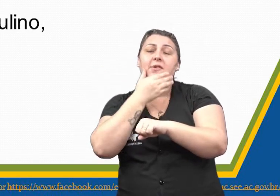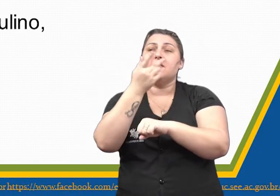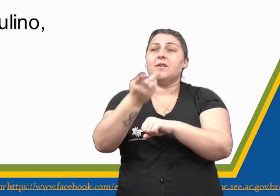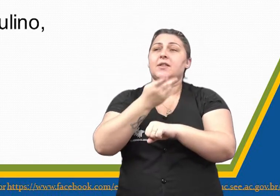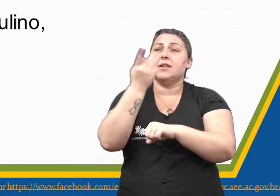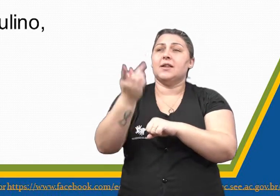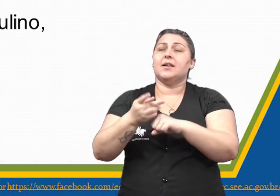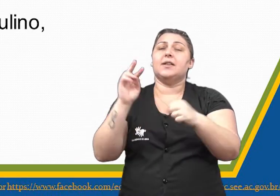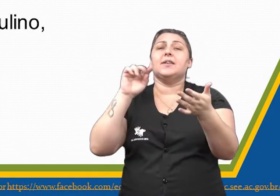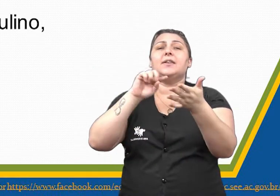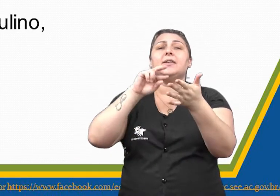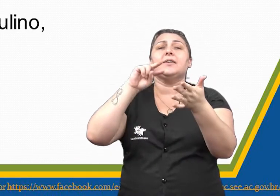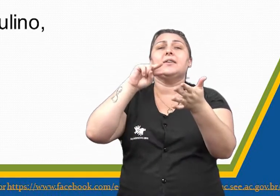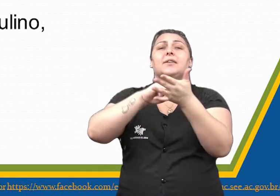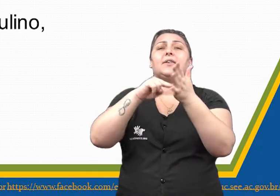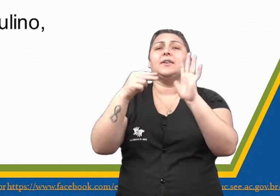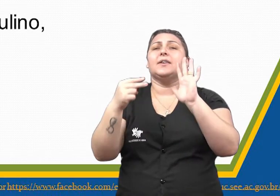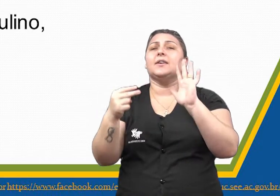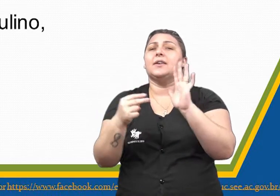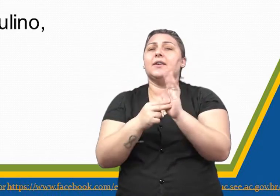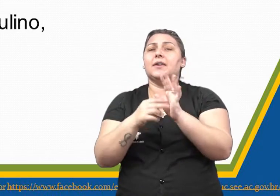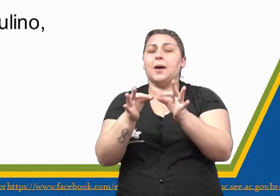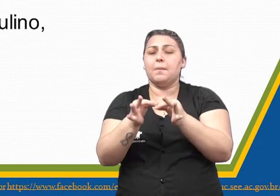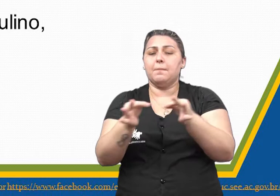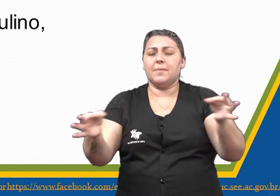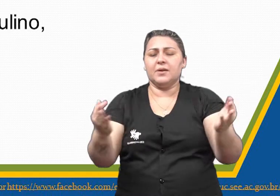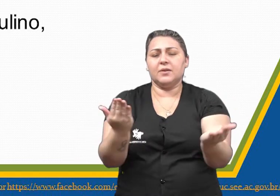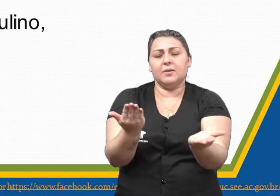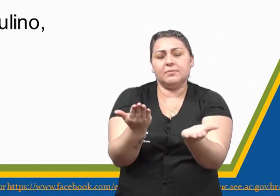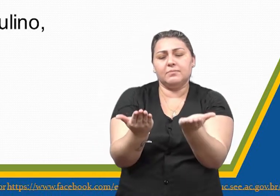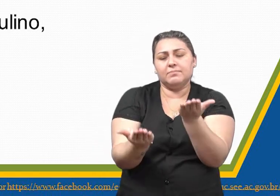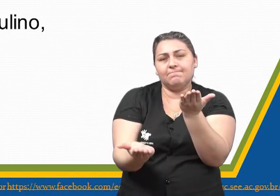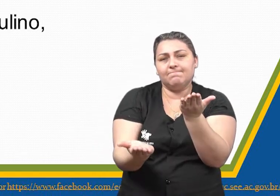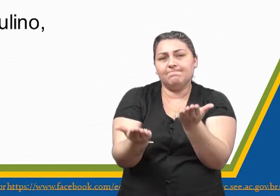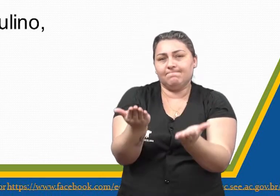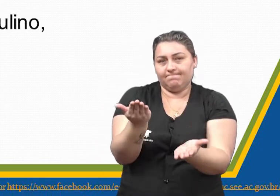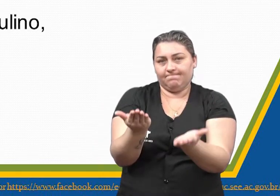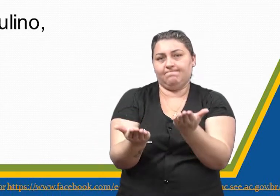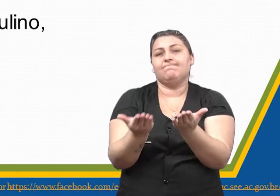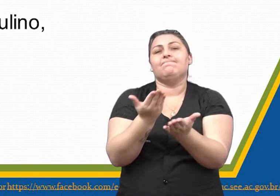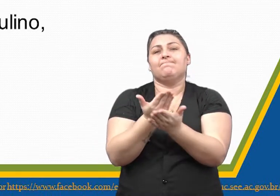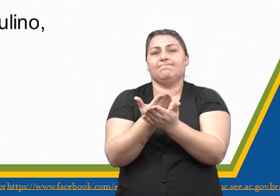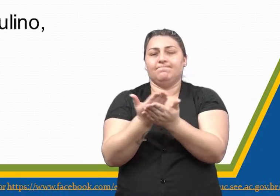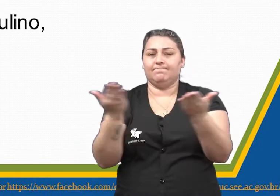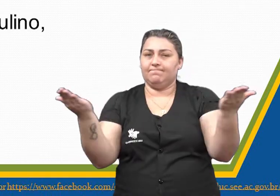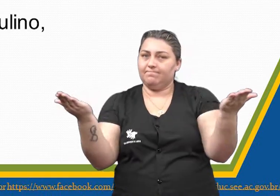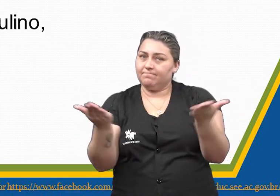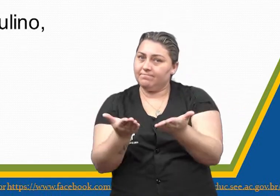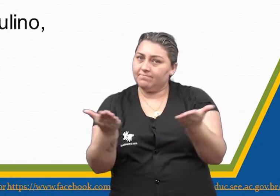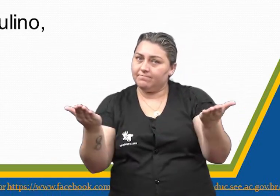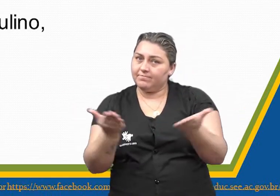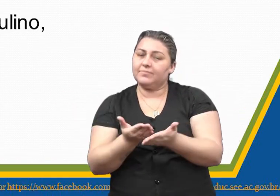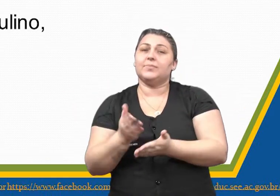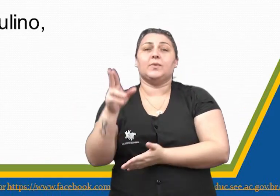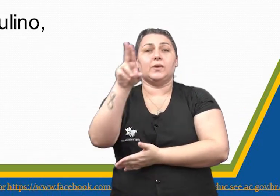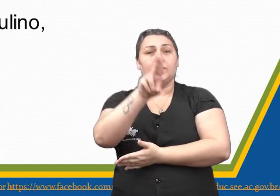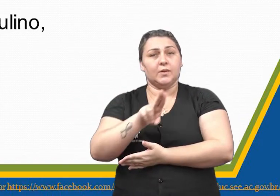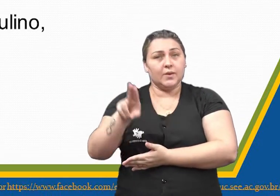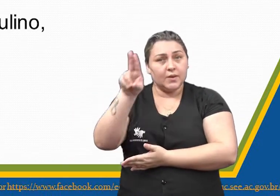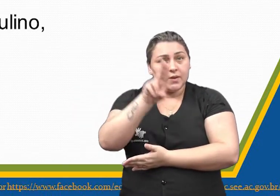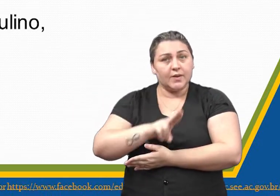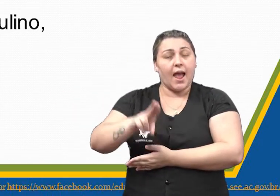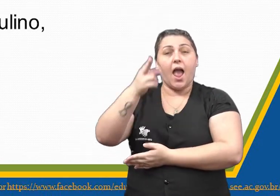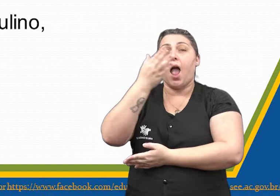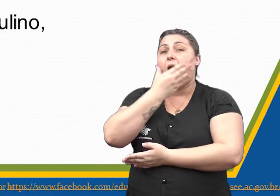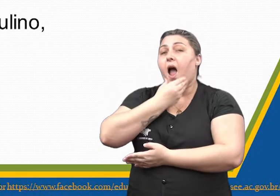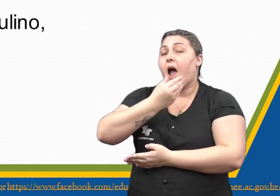está indicando medida de massa, que é o que nós estamos estudando. Então, quando nós formos usar o termo que nós